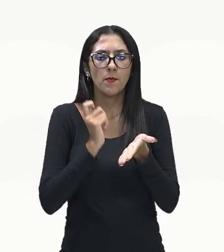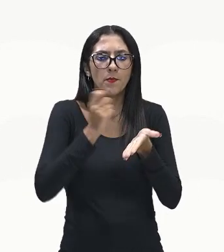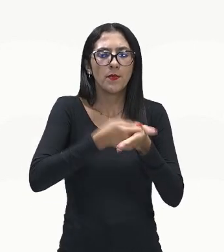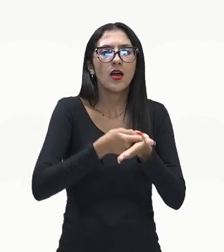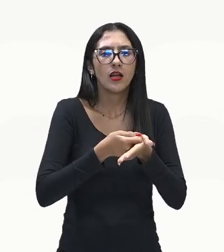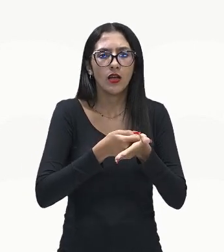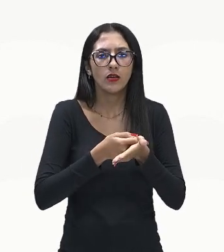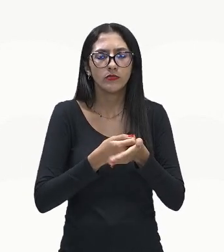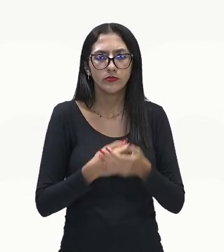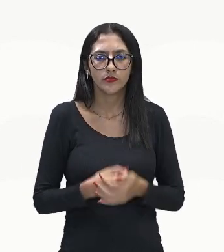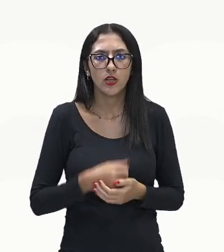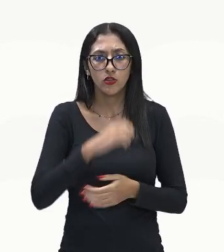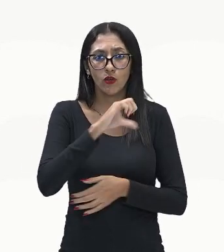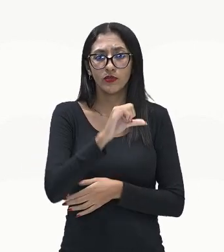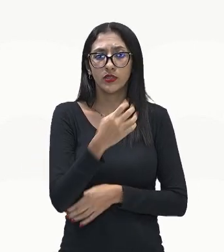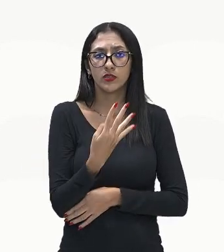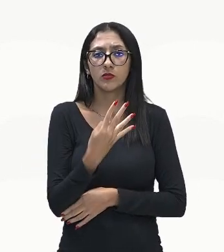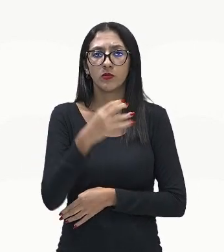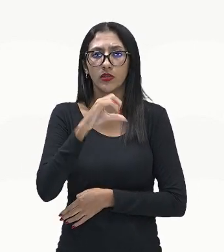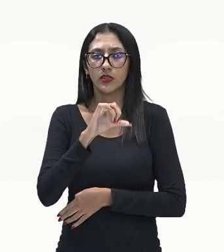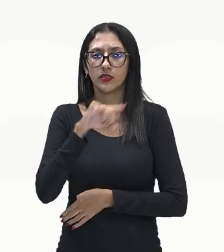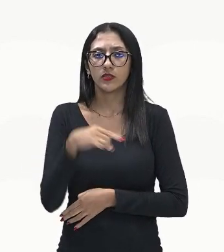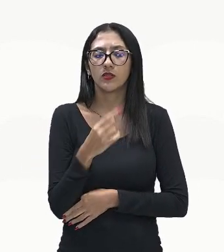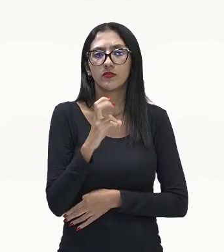quase R$ 1.000, né? R$